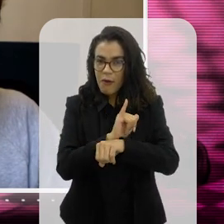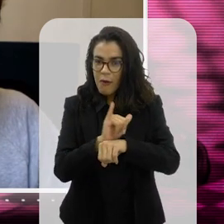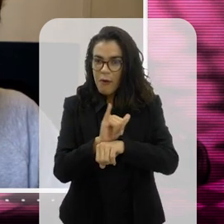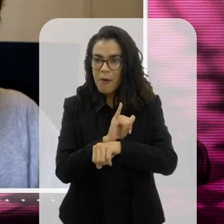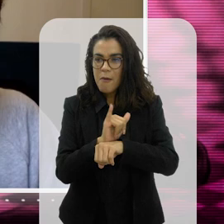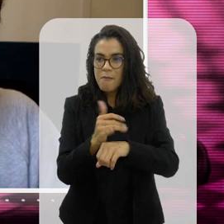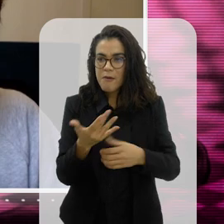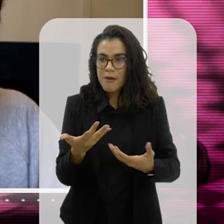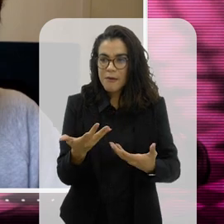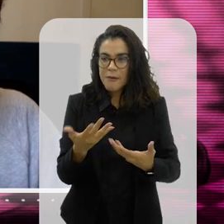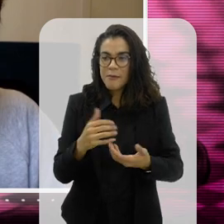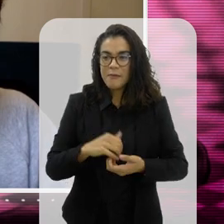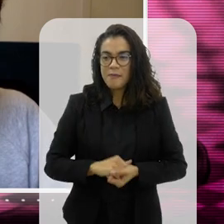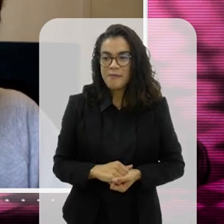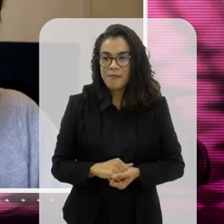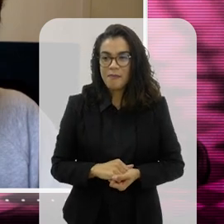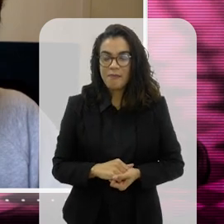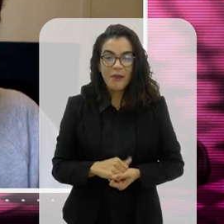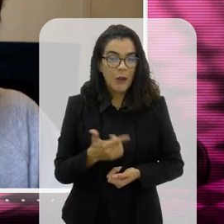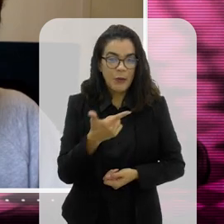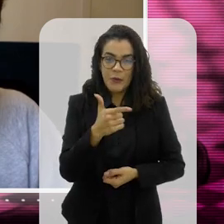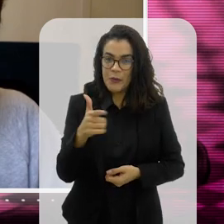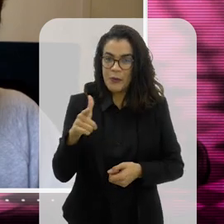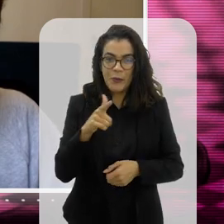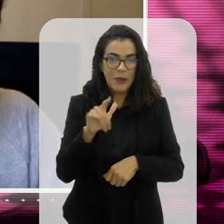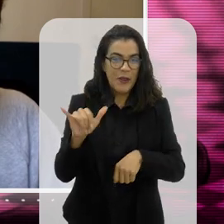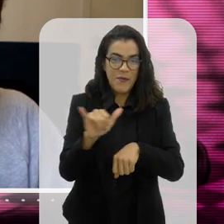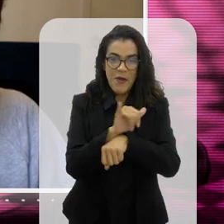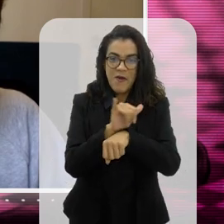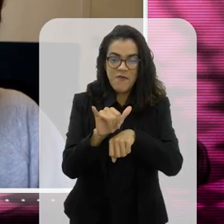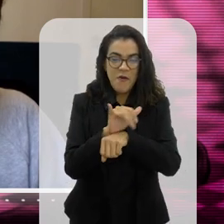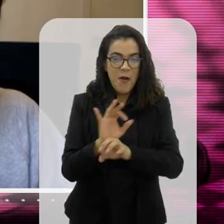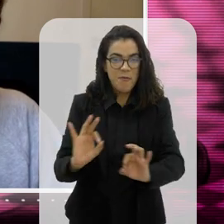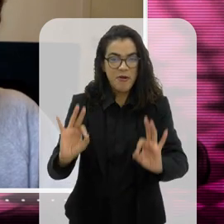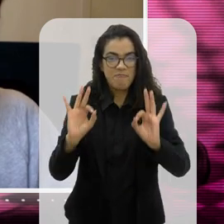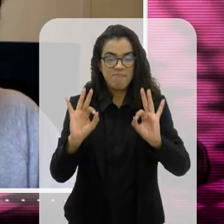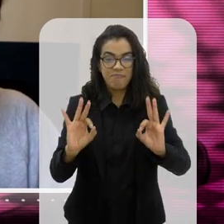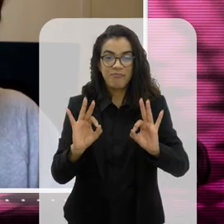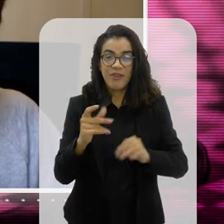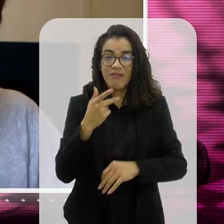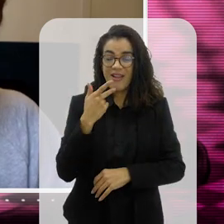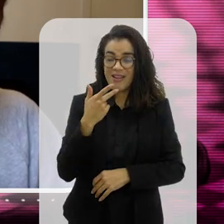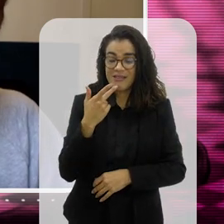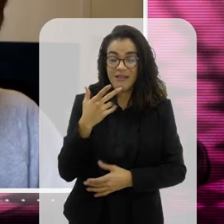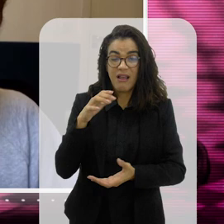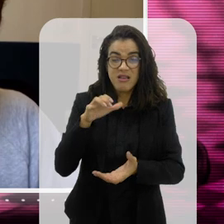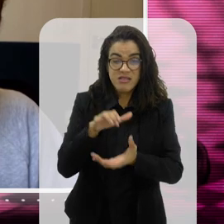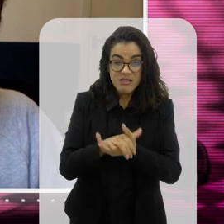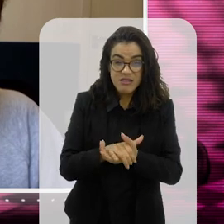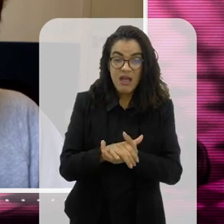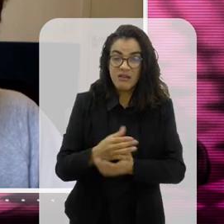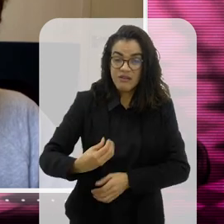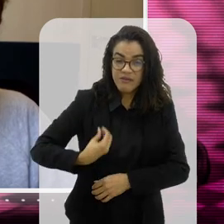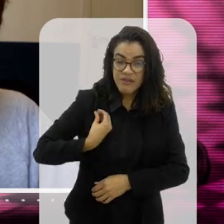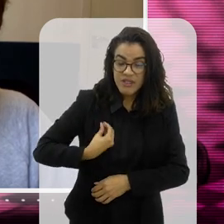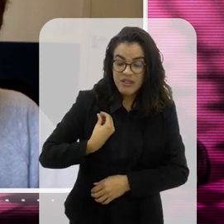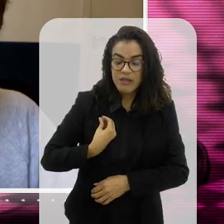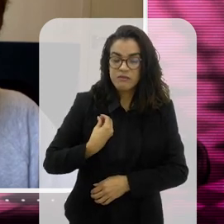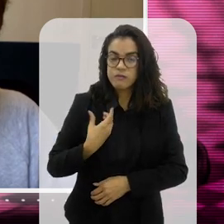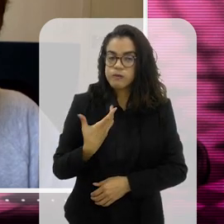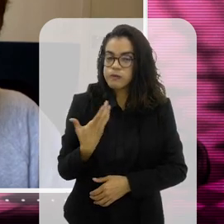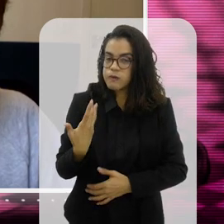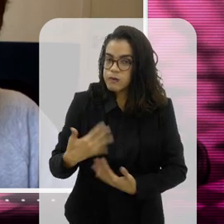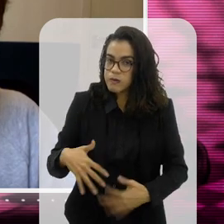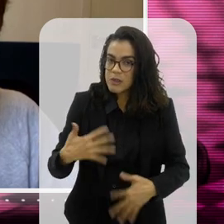da gente. Então, você vê, não tem fórmula, né? Eu estava brincando que ser casado, né, viver em casamento é uma